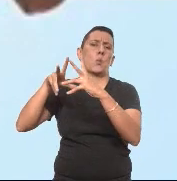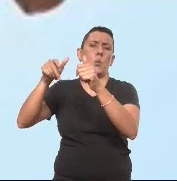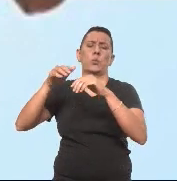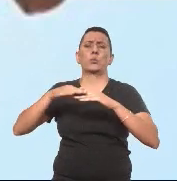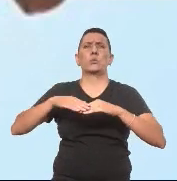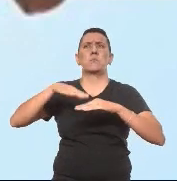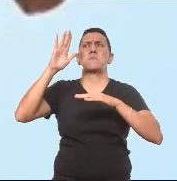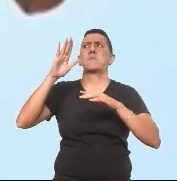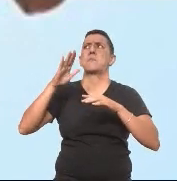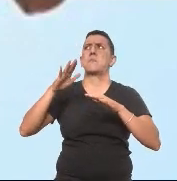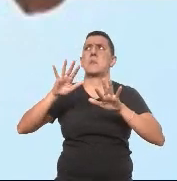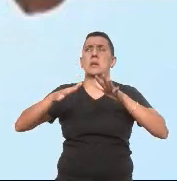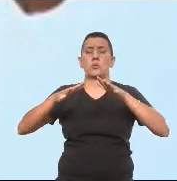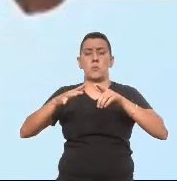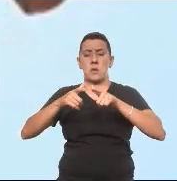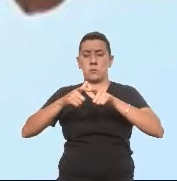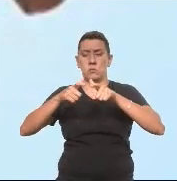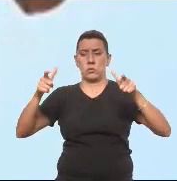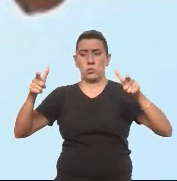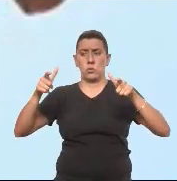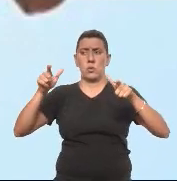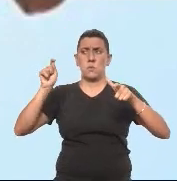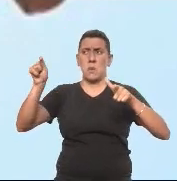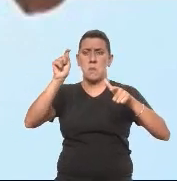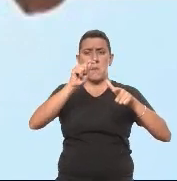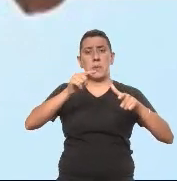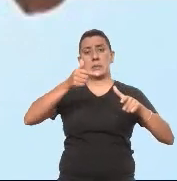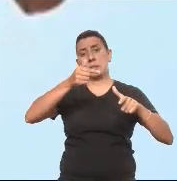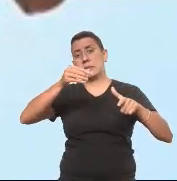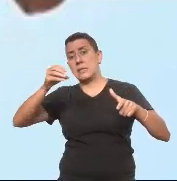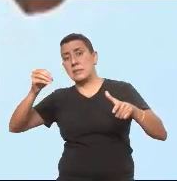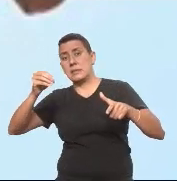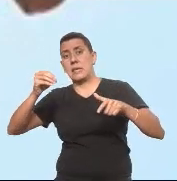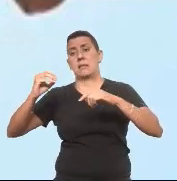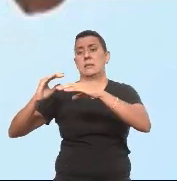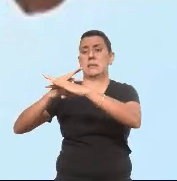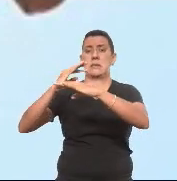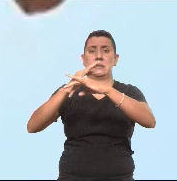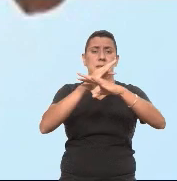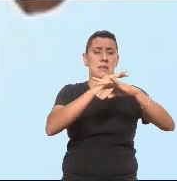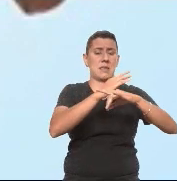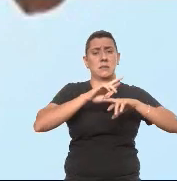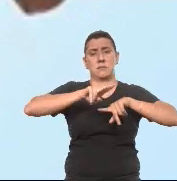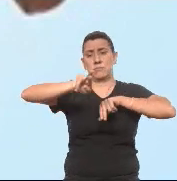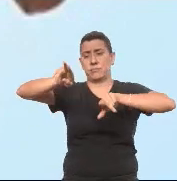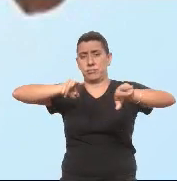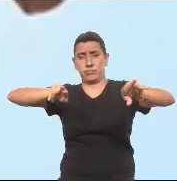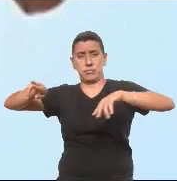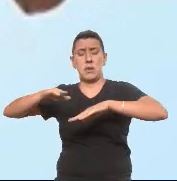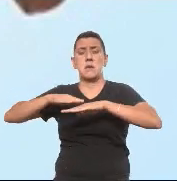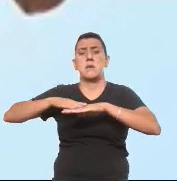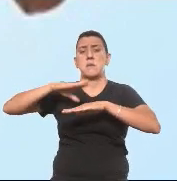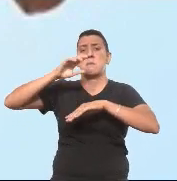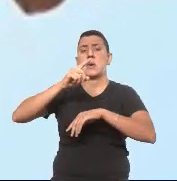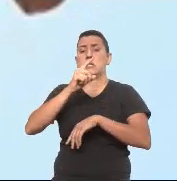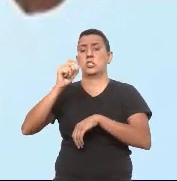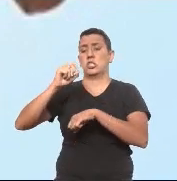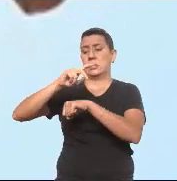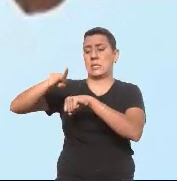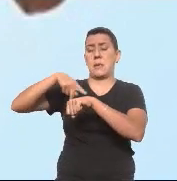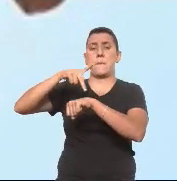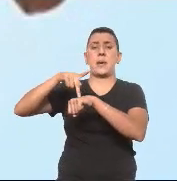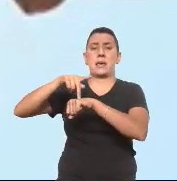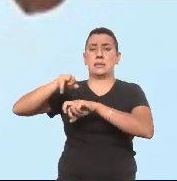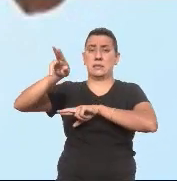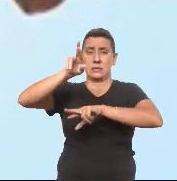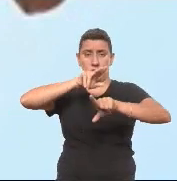700 cidades onde nós implementamos soluções das mais diferentes mais de 100 países com soluções implementadas